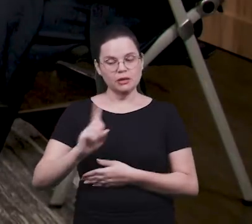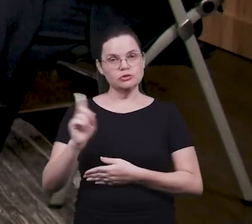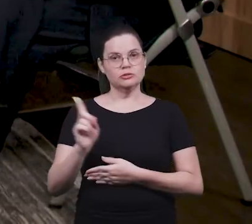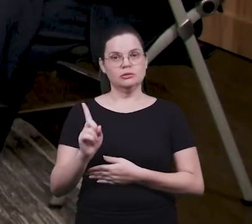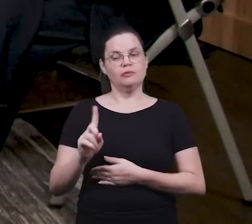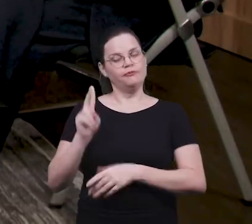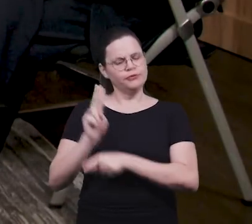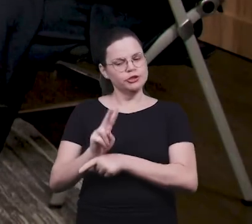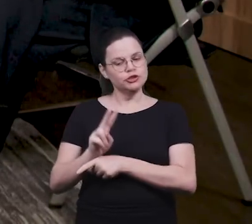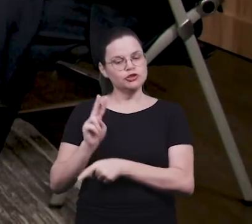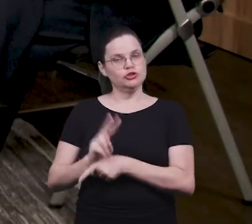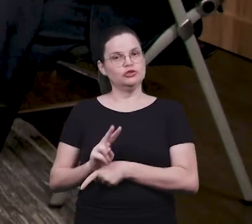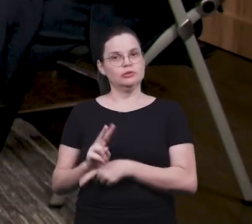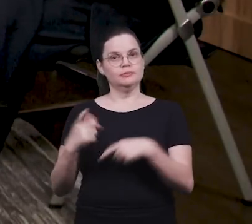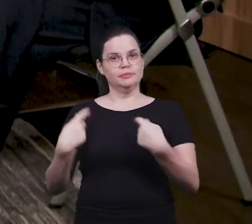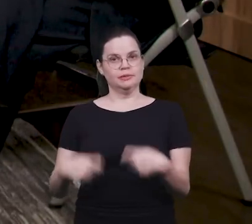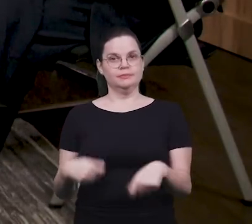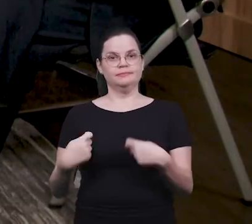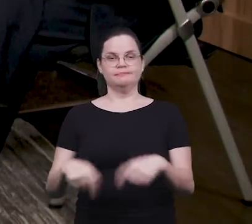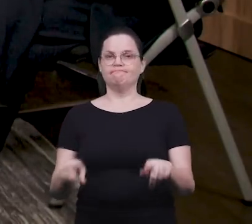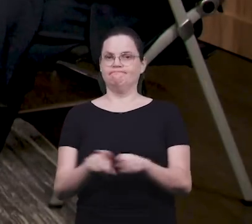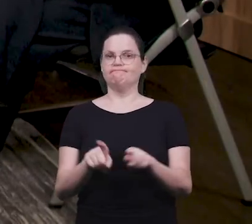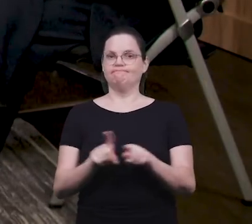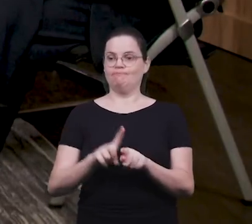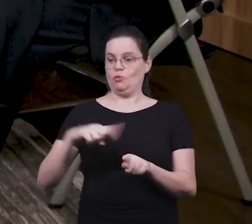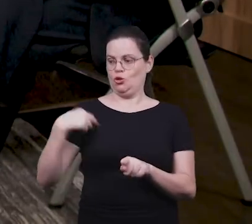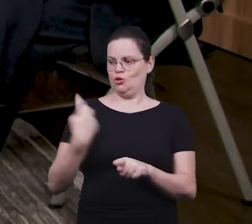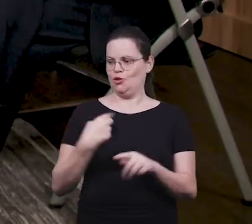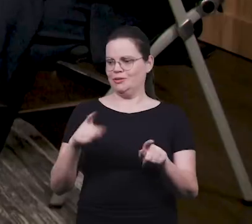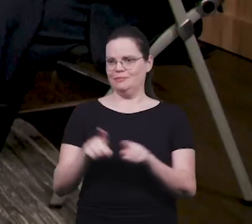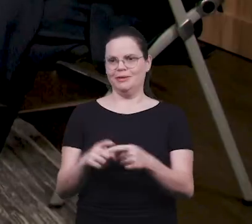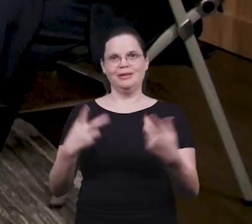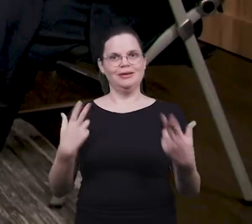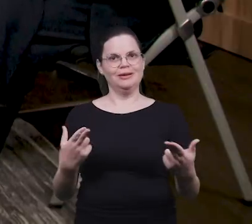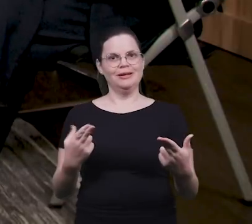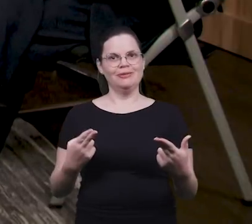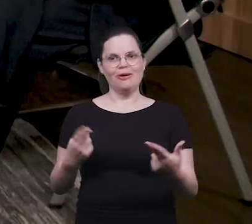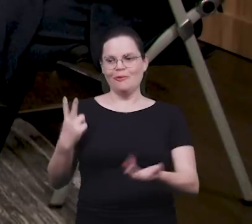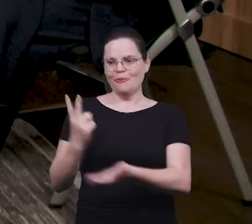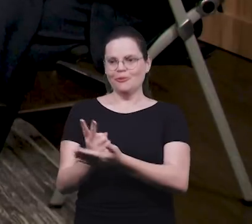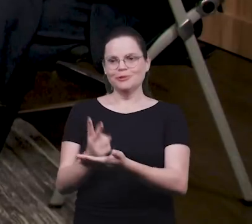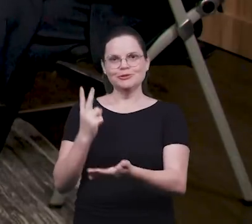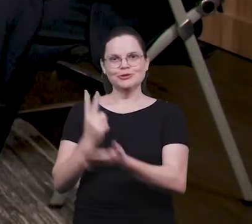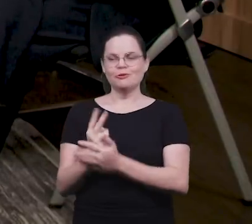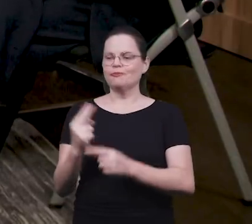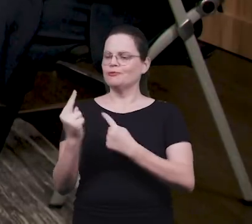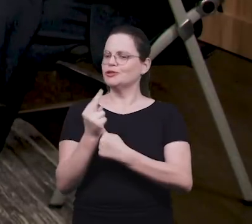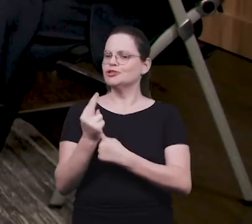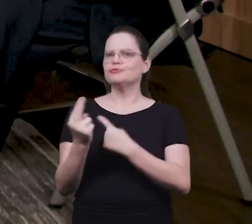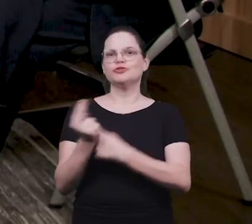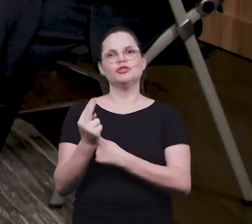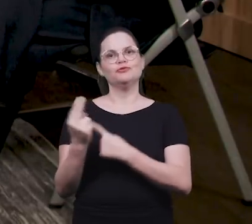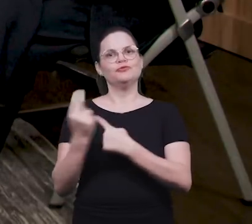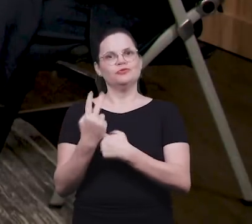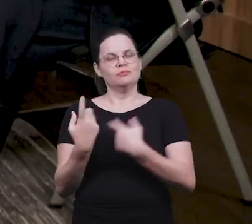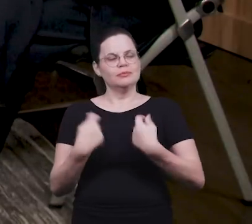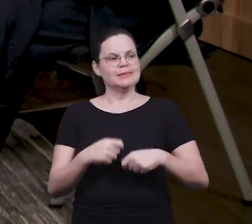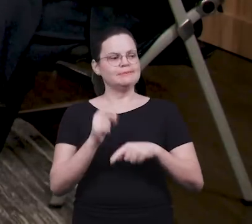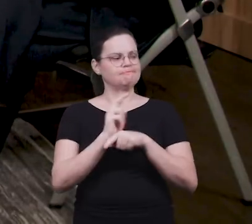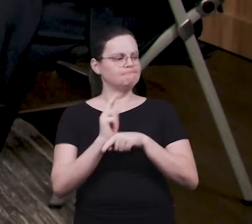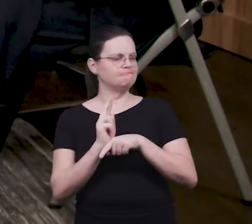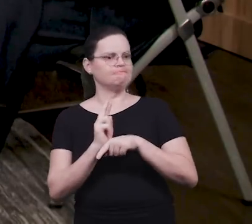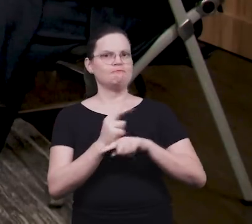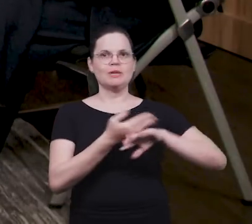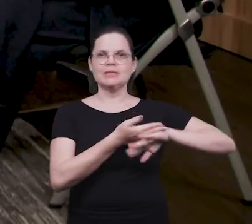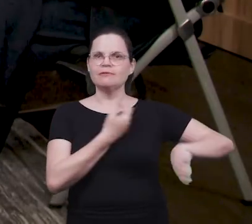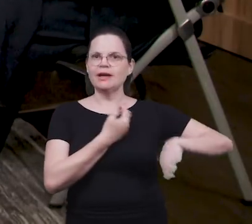E hoje também nós somos, o pastor Gilson mencionou, uma continuidade desse tesouro que foi descoberto, do avivamento que